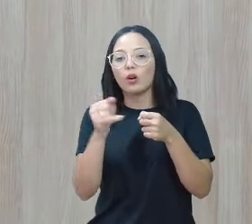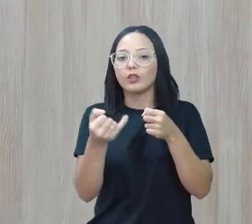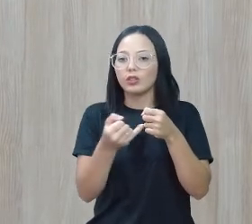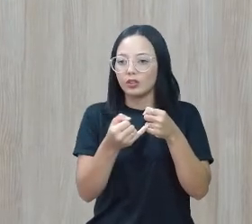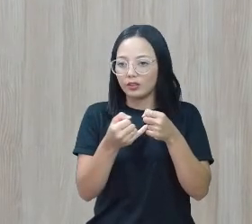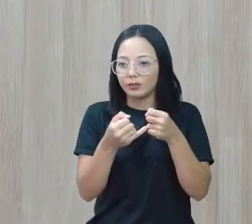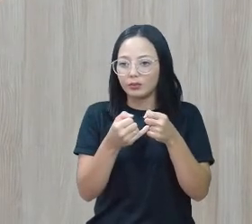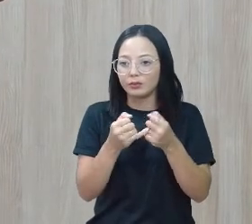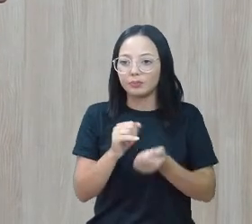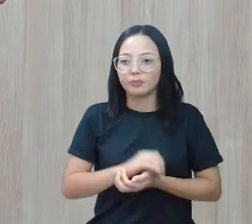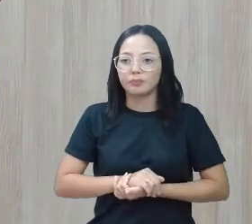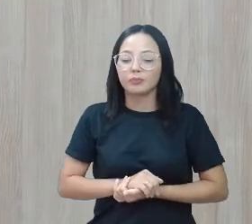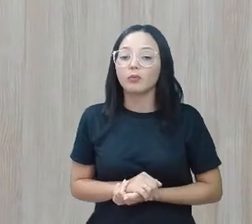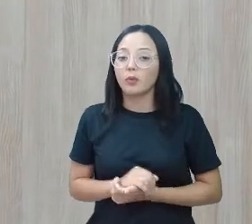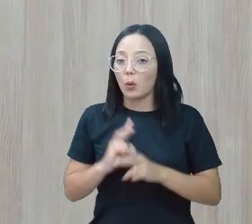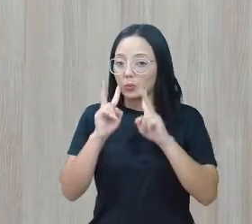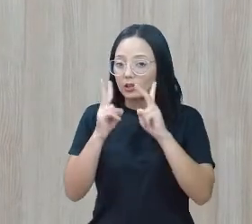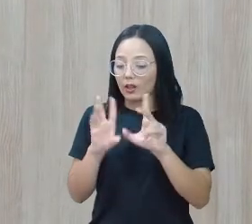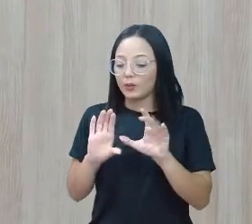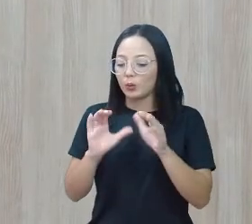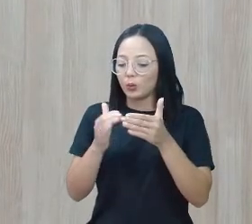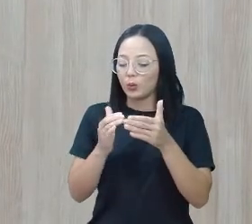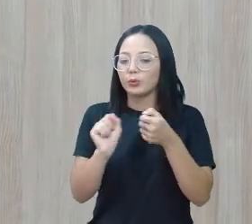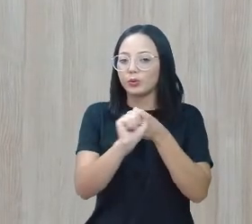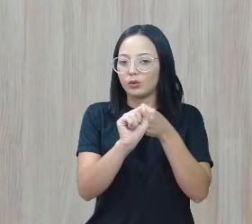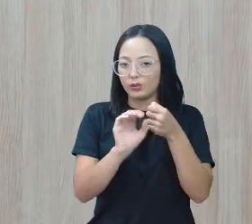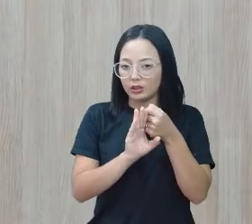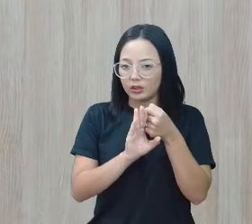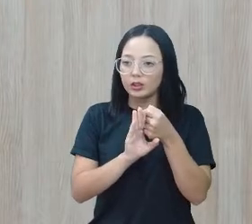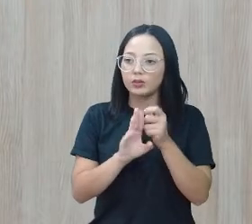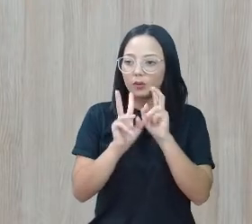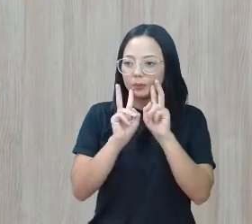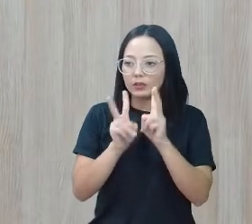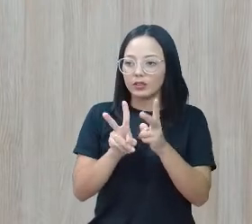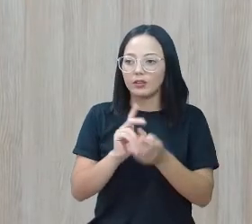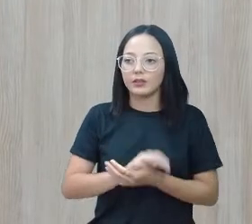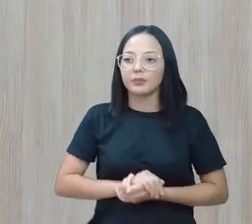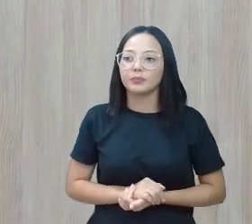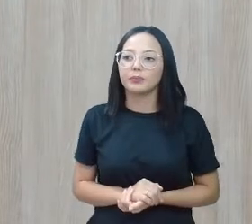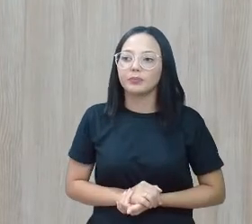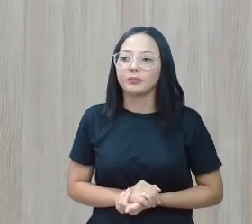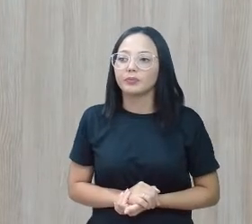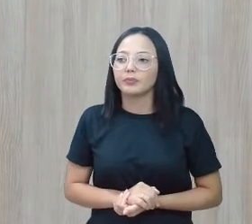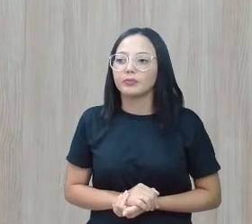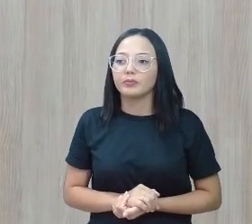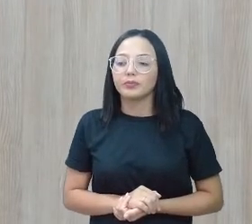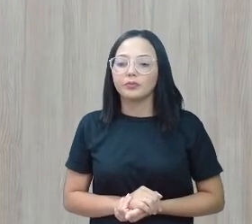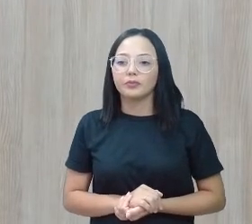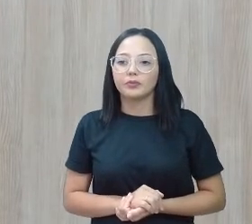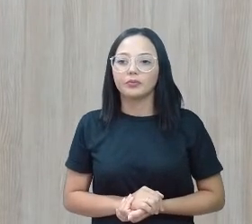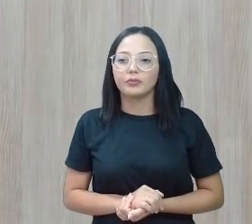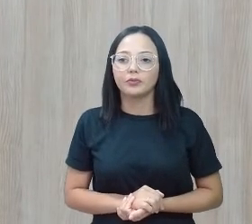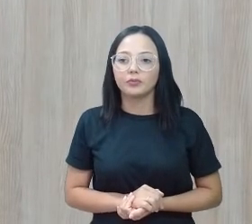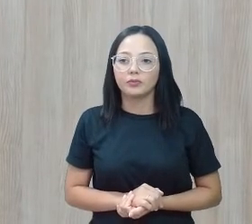adjetivo. Observe o grupo de substantivos a seguir.